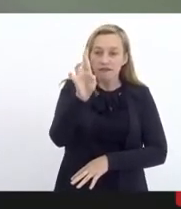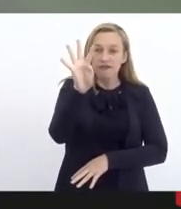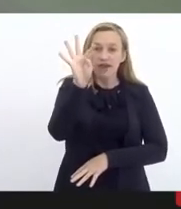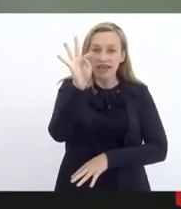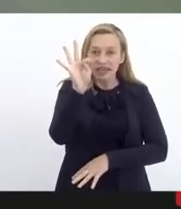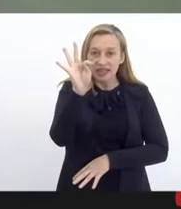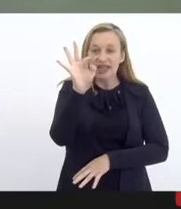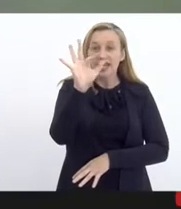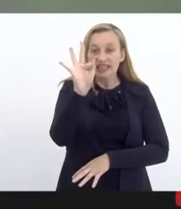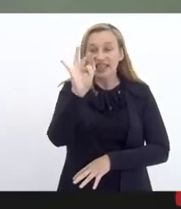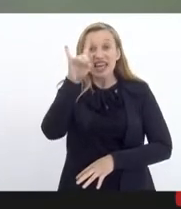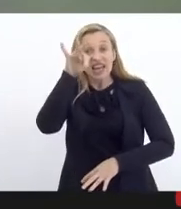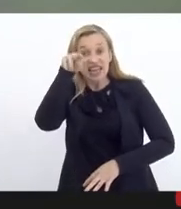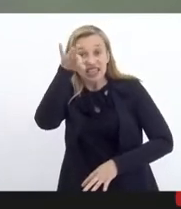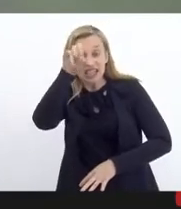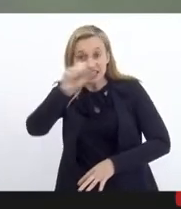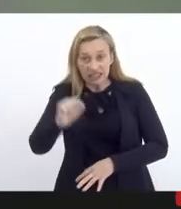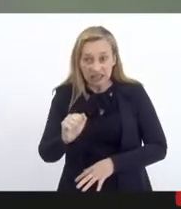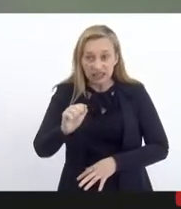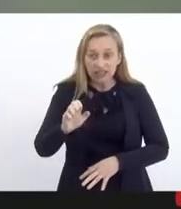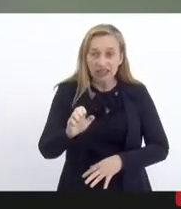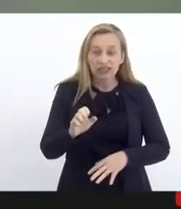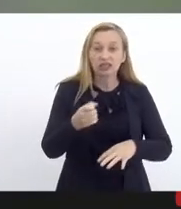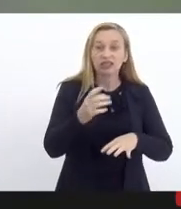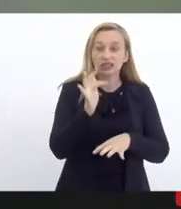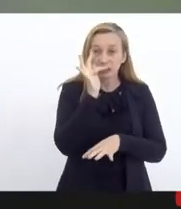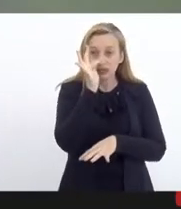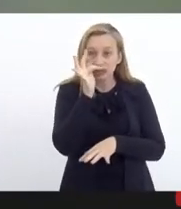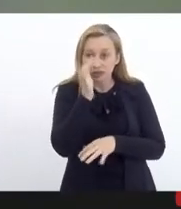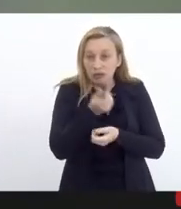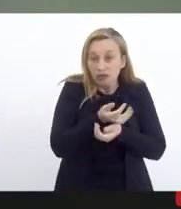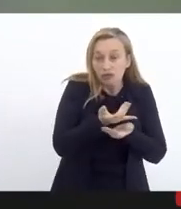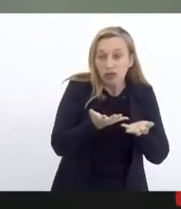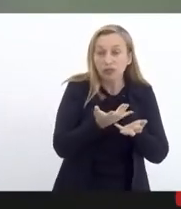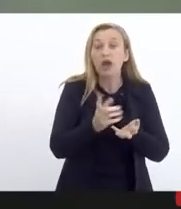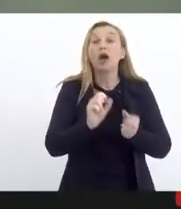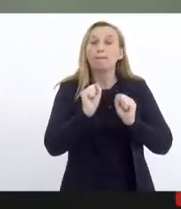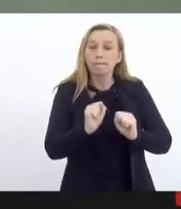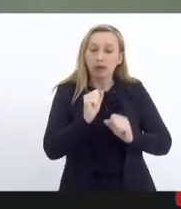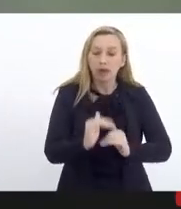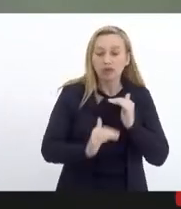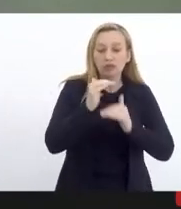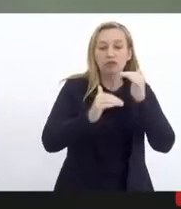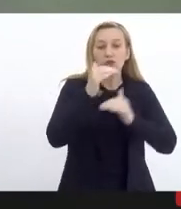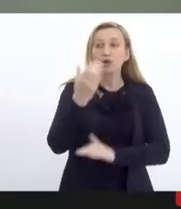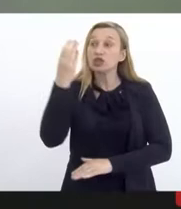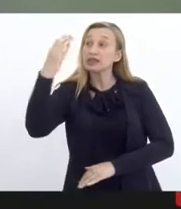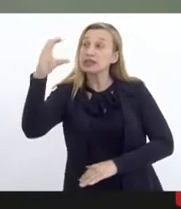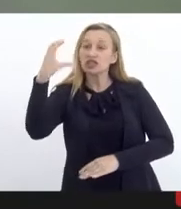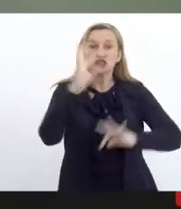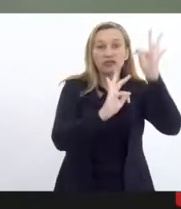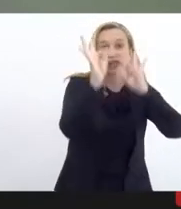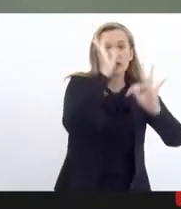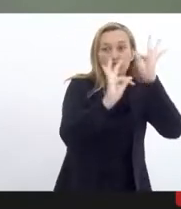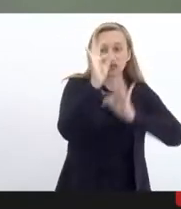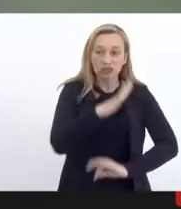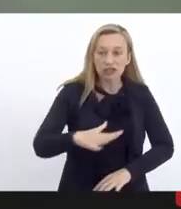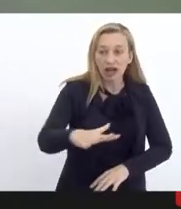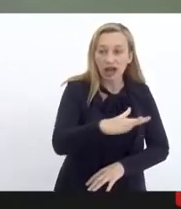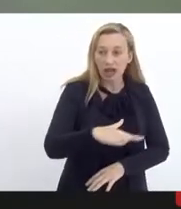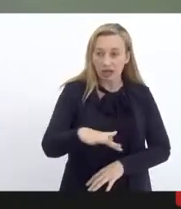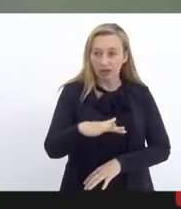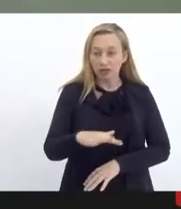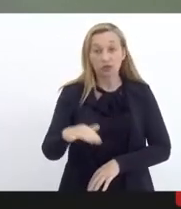plantas. Além disso, essa política promoverá o desenvolvimento científico e tecnológico do setor no